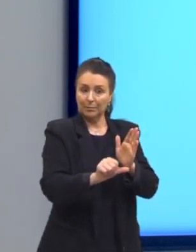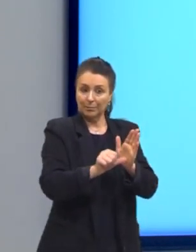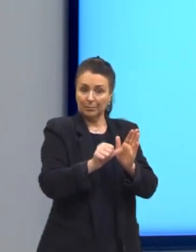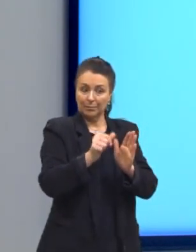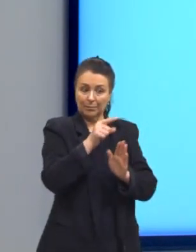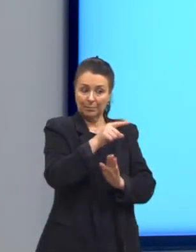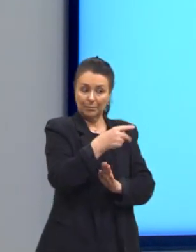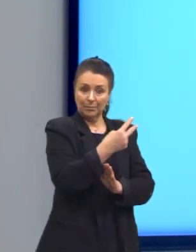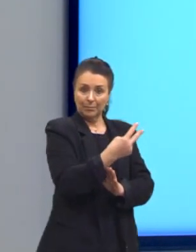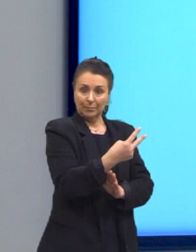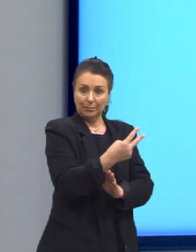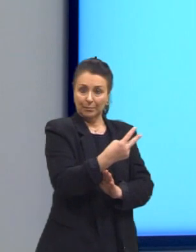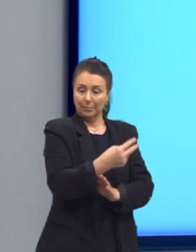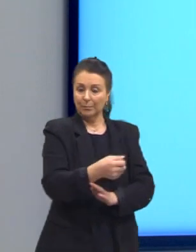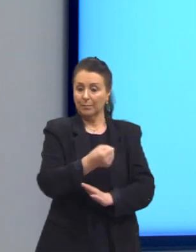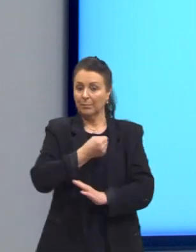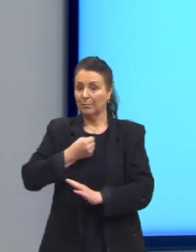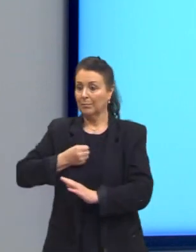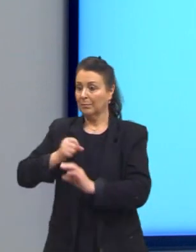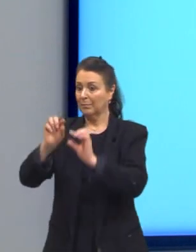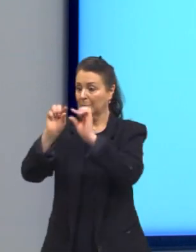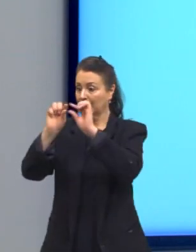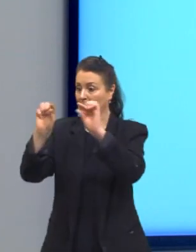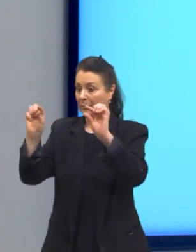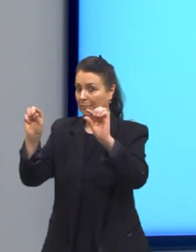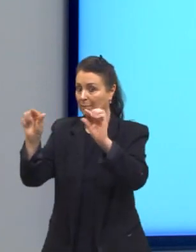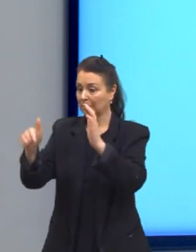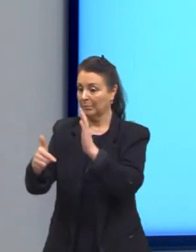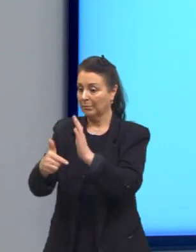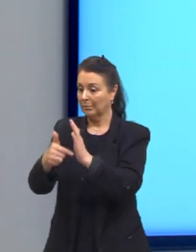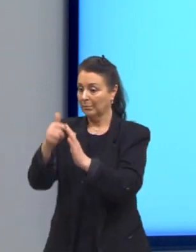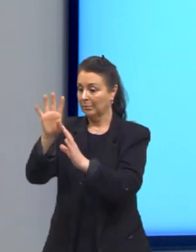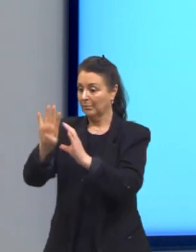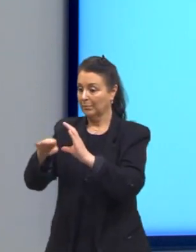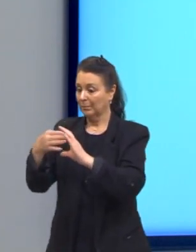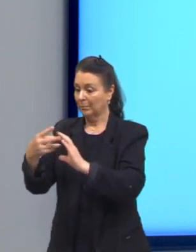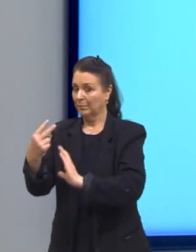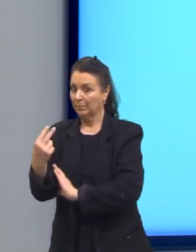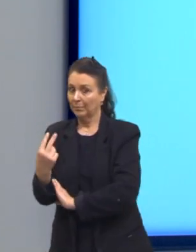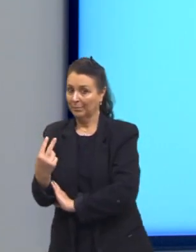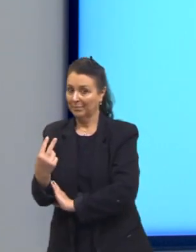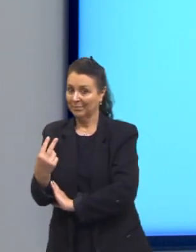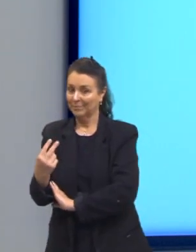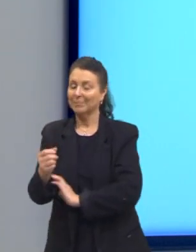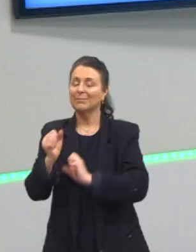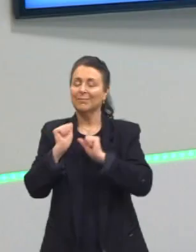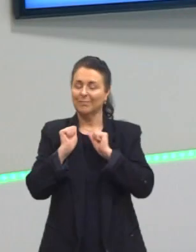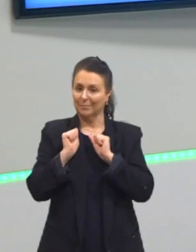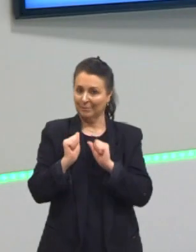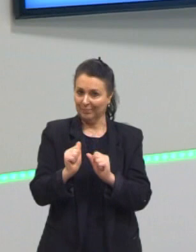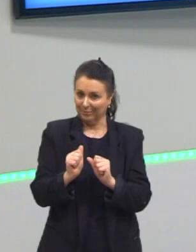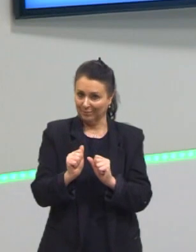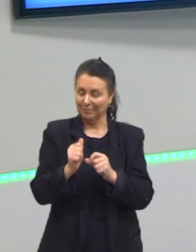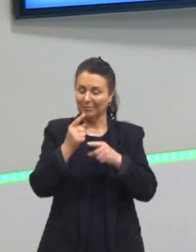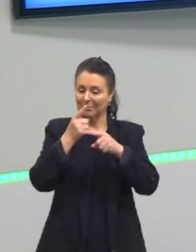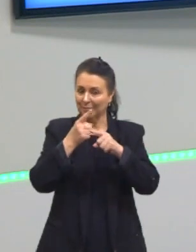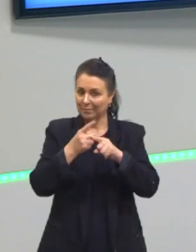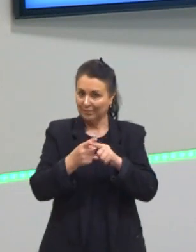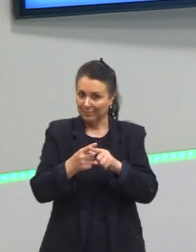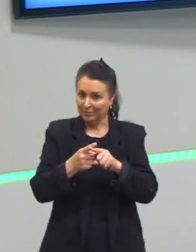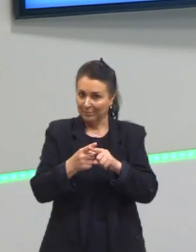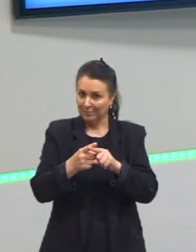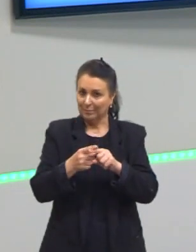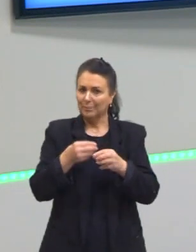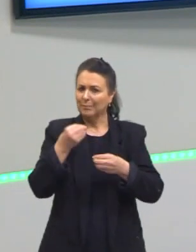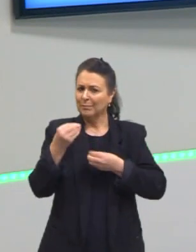é 2 o número de linhas da segunda Matriz também é dois então eu posso multiplicar só que